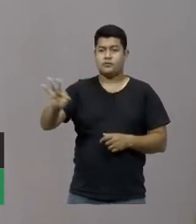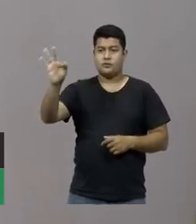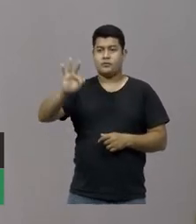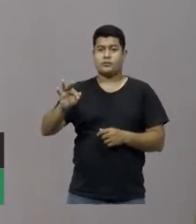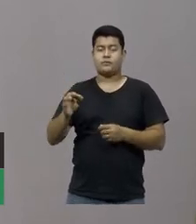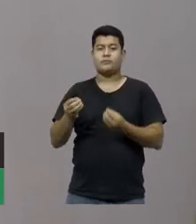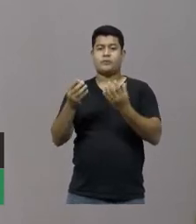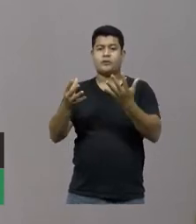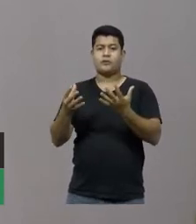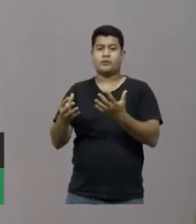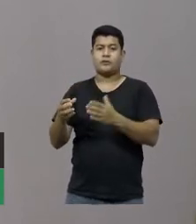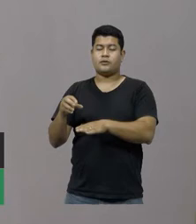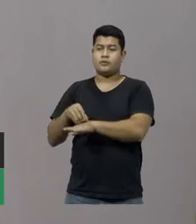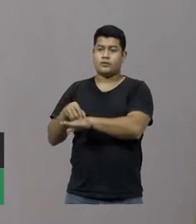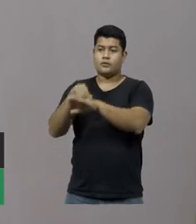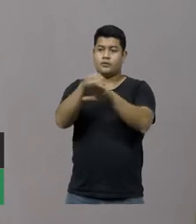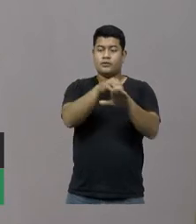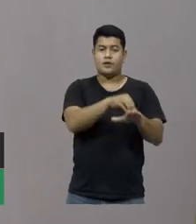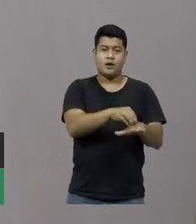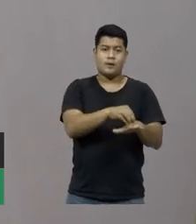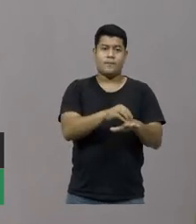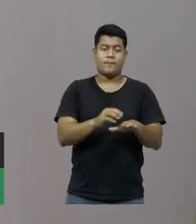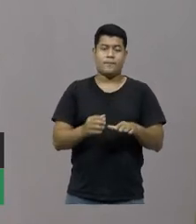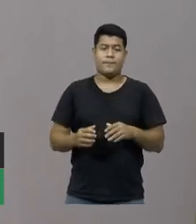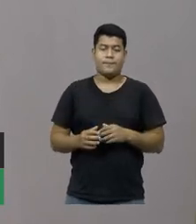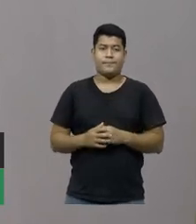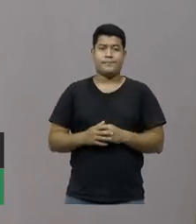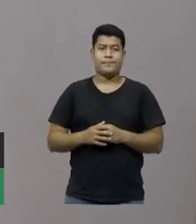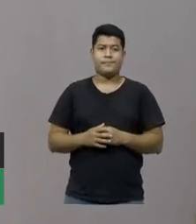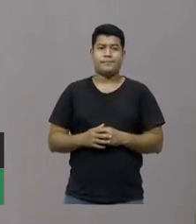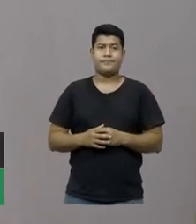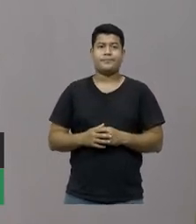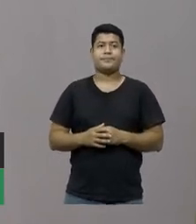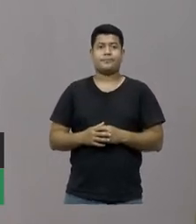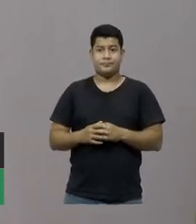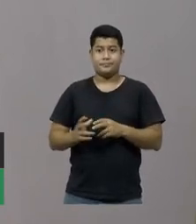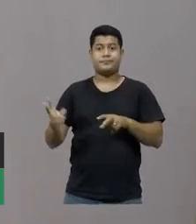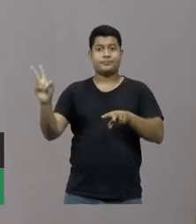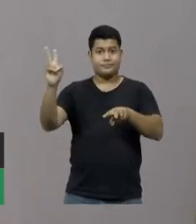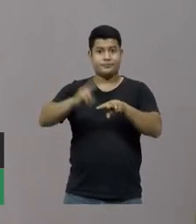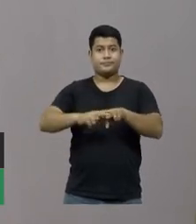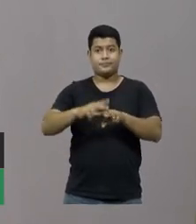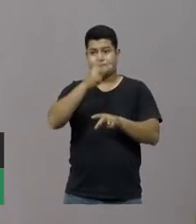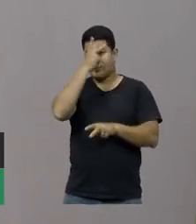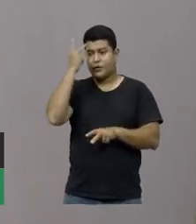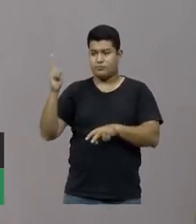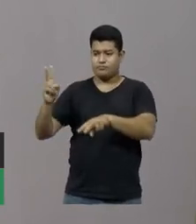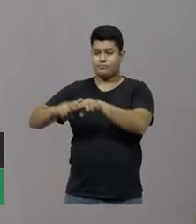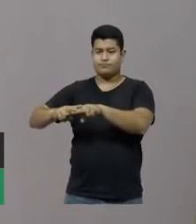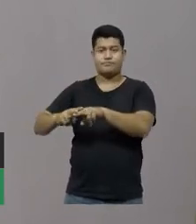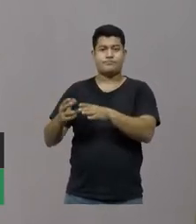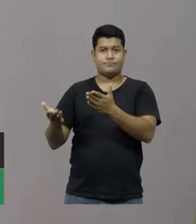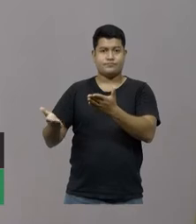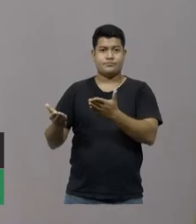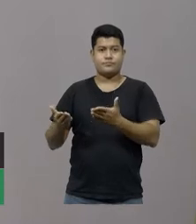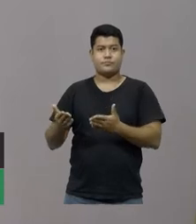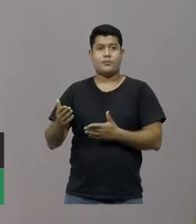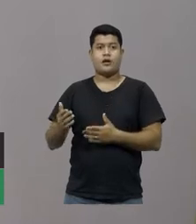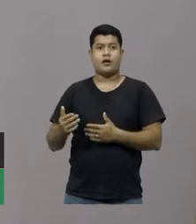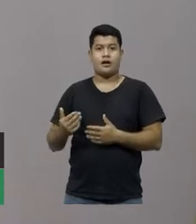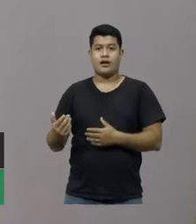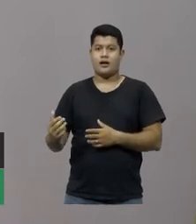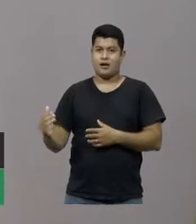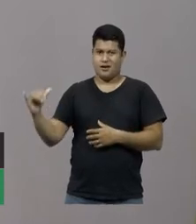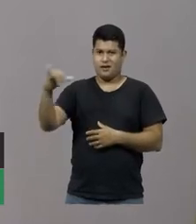transportes, deputado Ivan, de presos. O avião federal